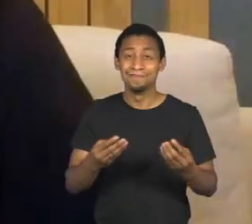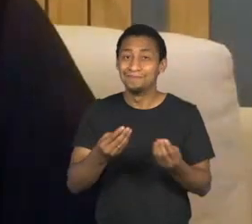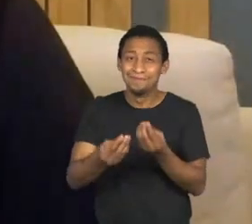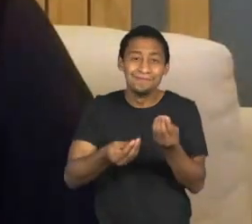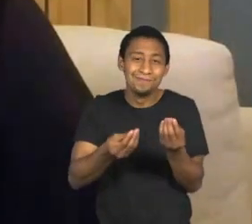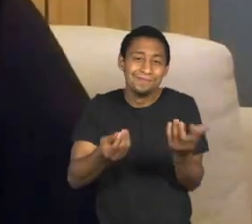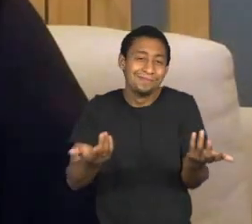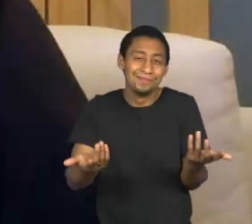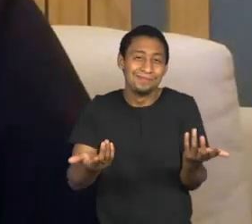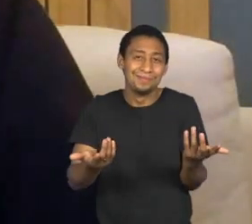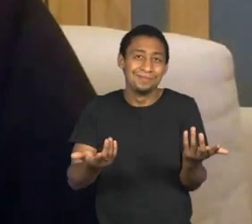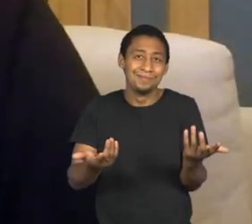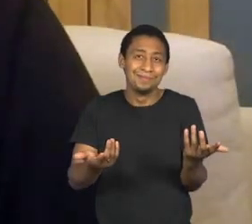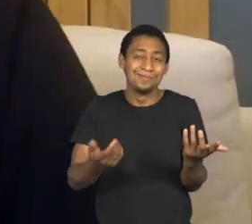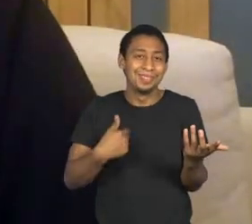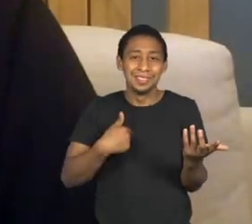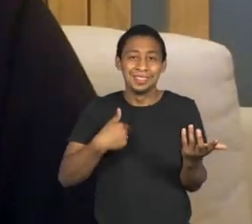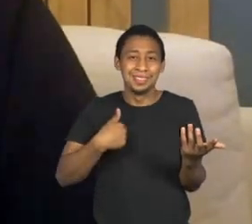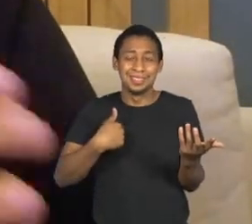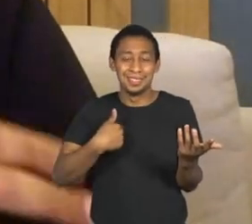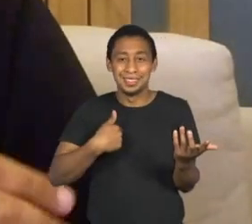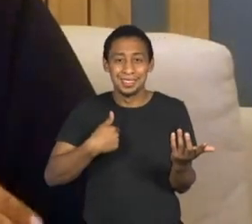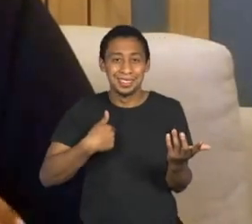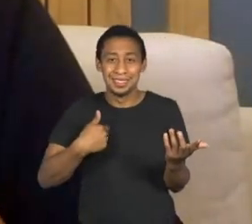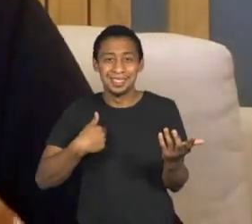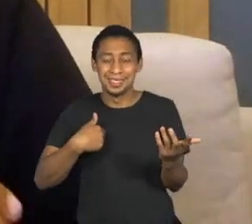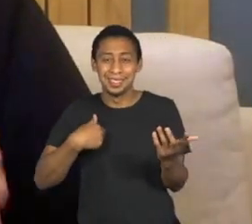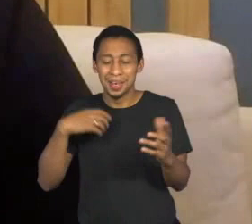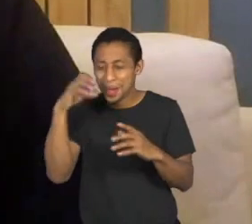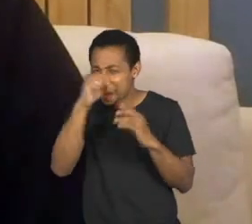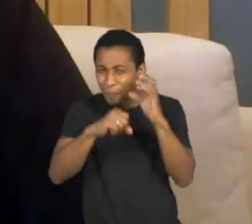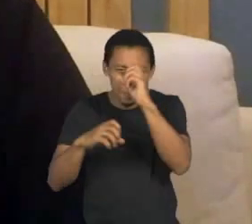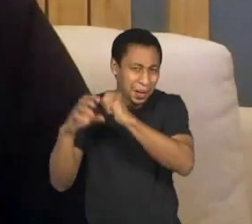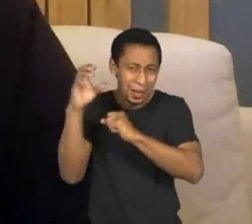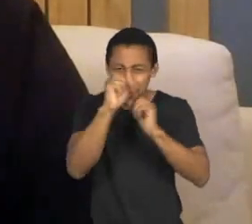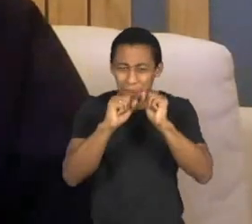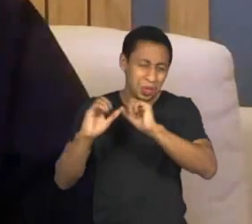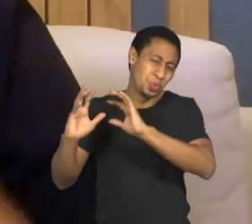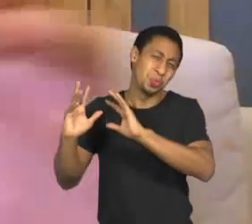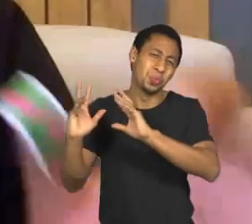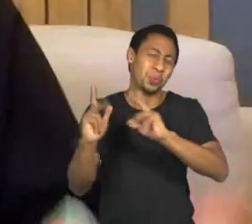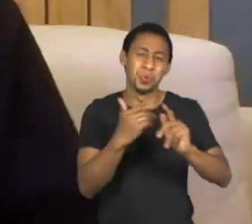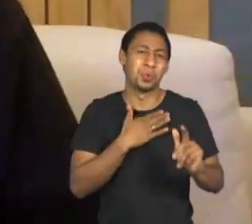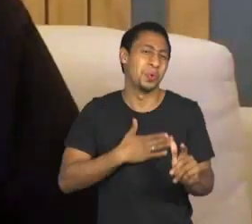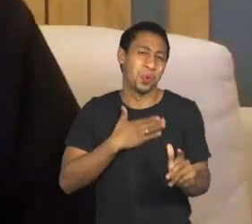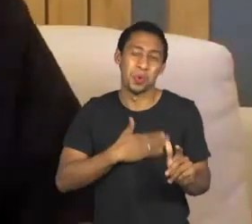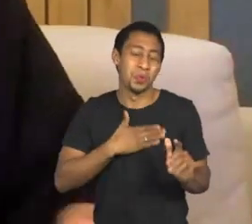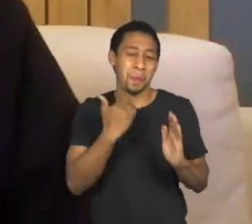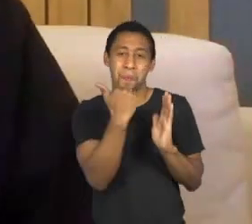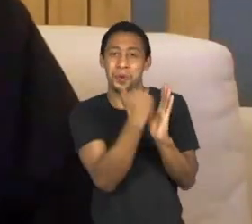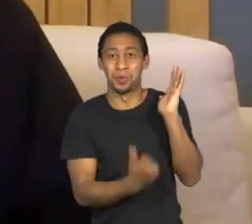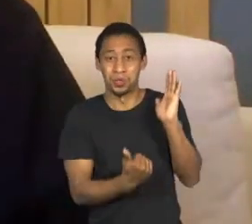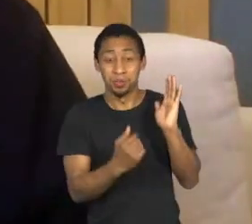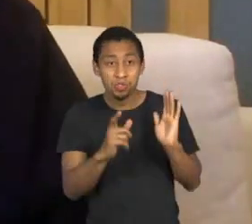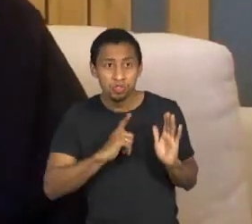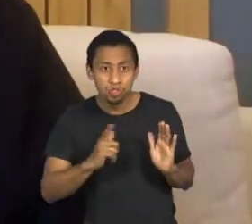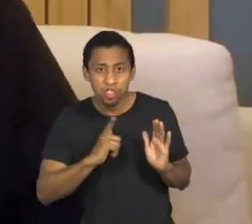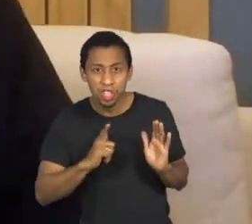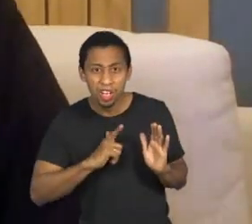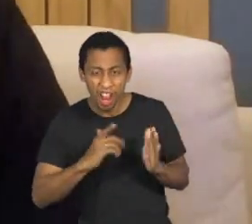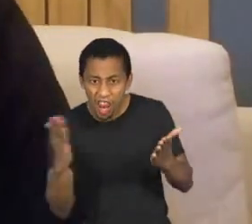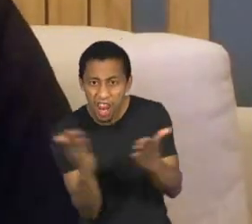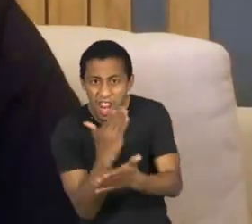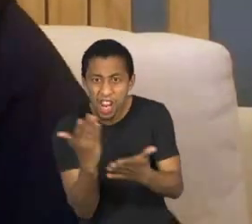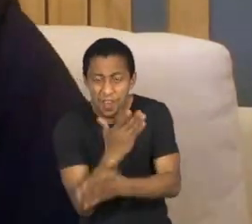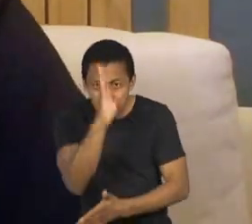eu fico lendo sobre tudo, né? Principalmente quando teve uma promoção aí que falaram, tem tantos e-book de graça. Eu entrei num negócio, tinha um monte de livro de graça,